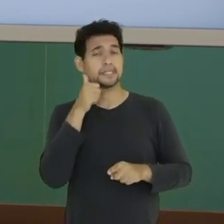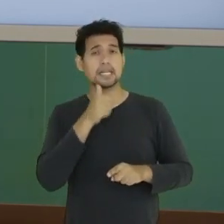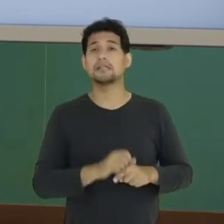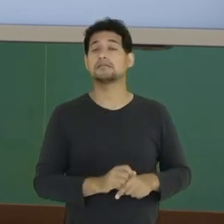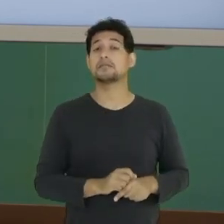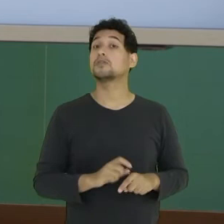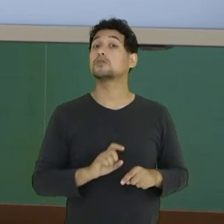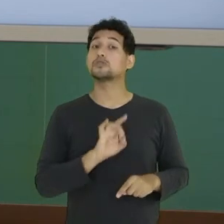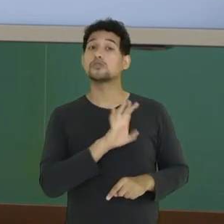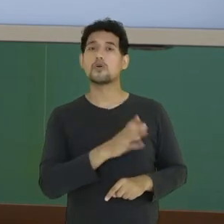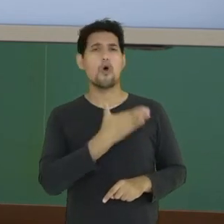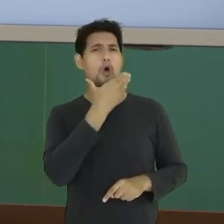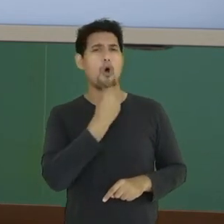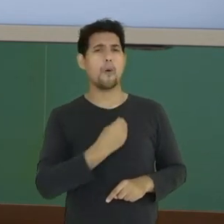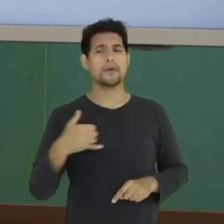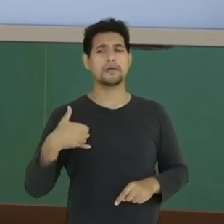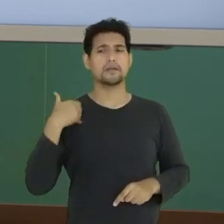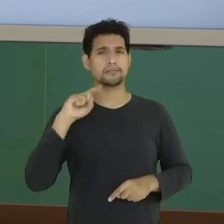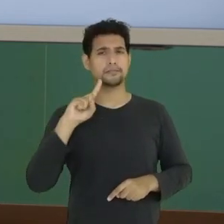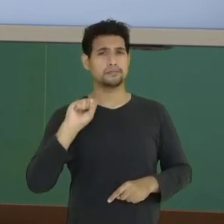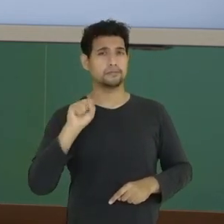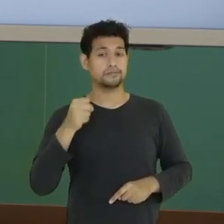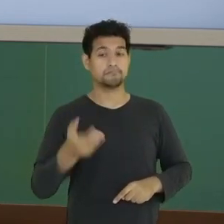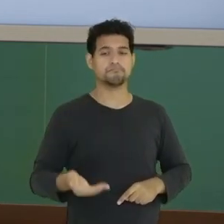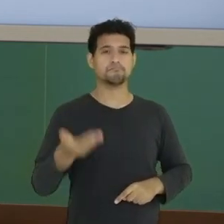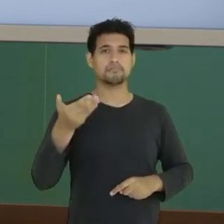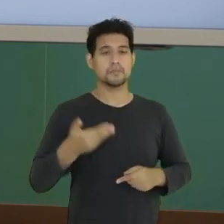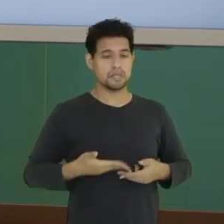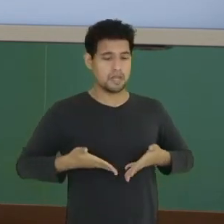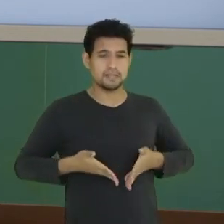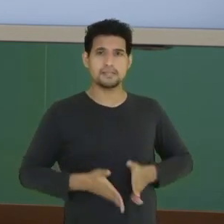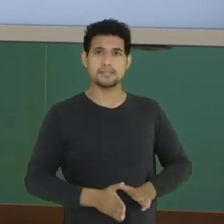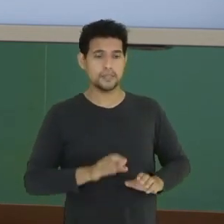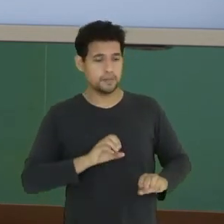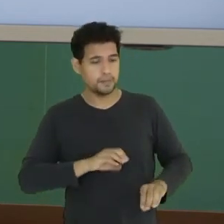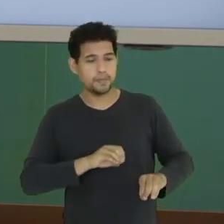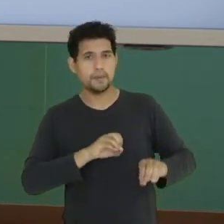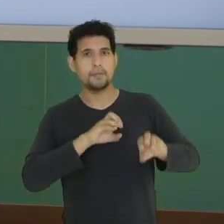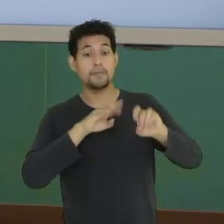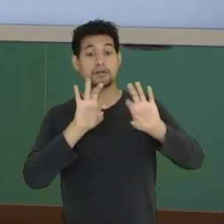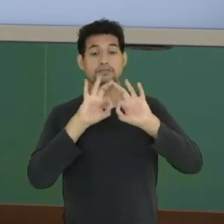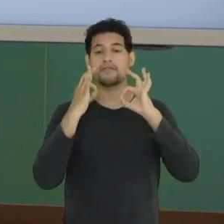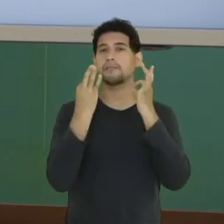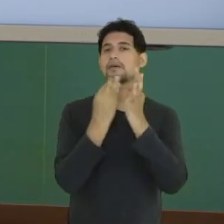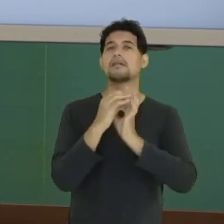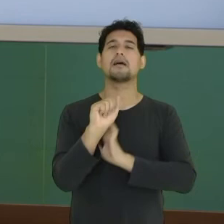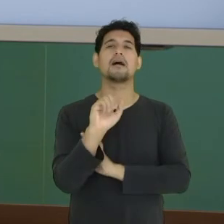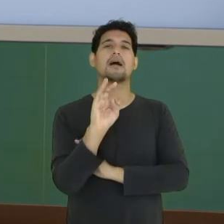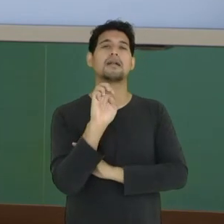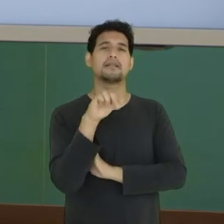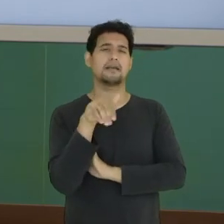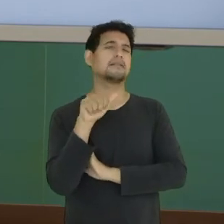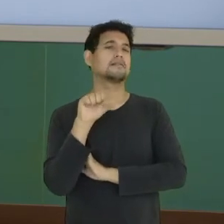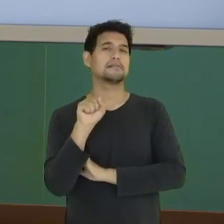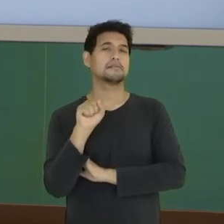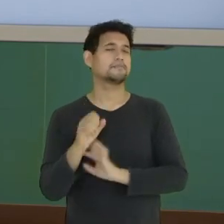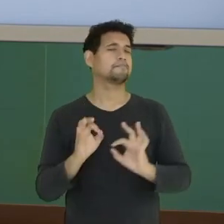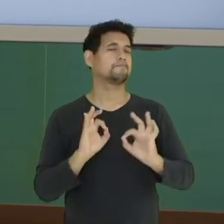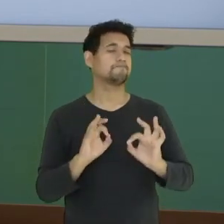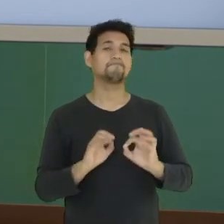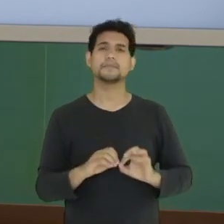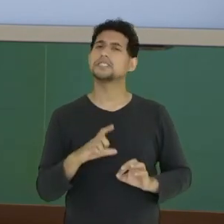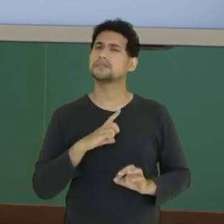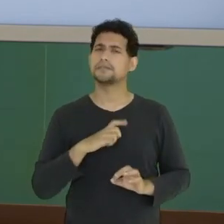de idade, não estrangeiros. Então, nascidos, criados de família ateniense, certo? Então,